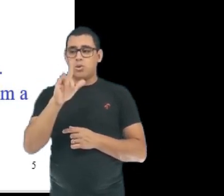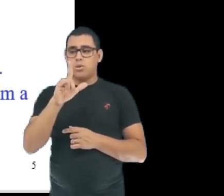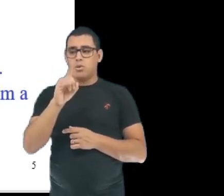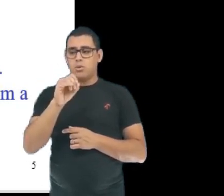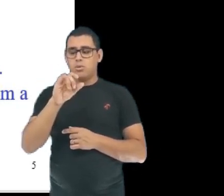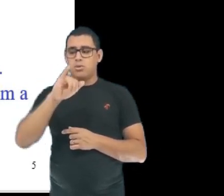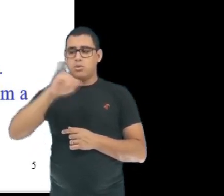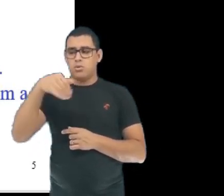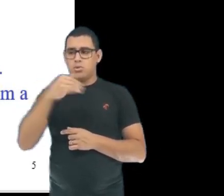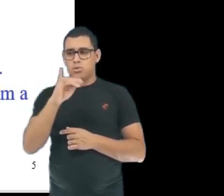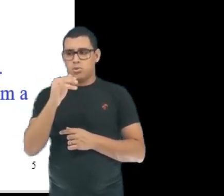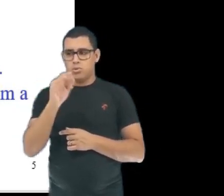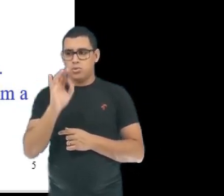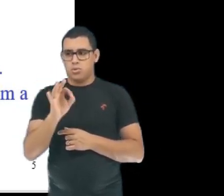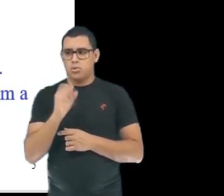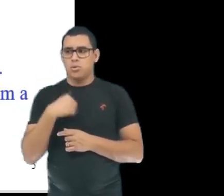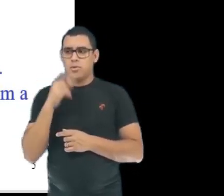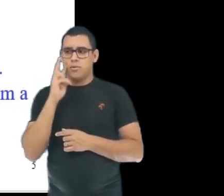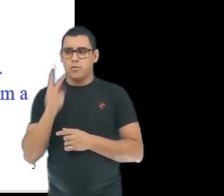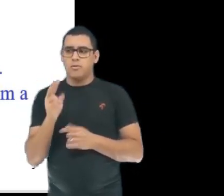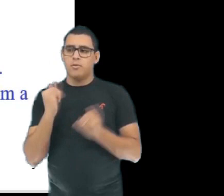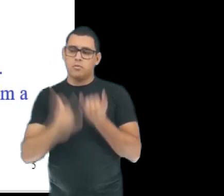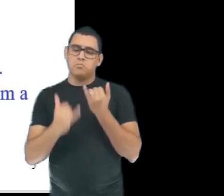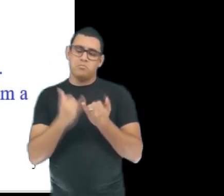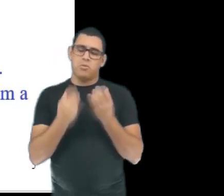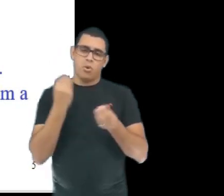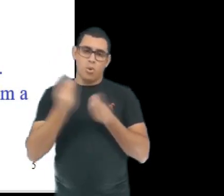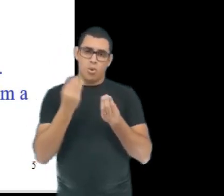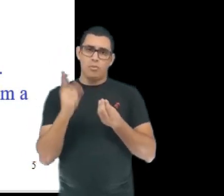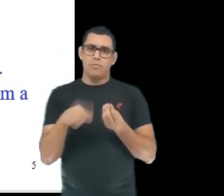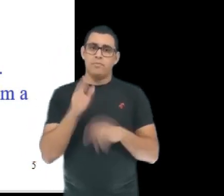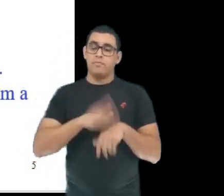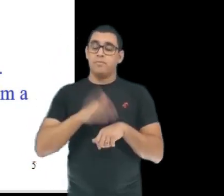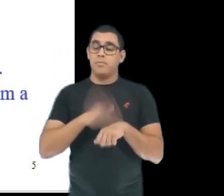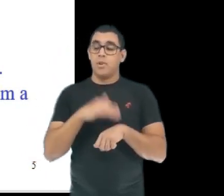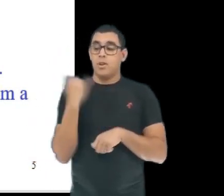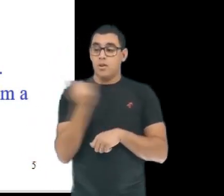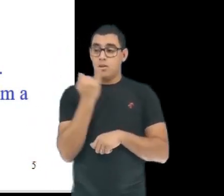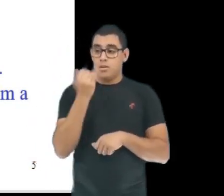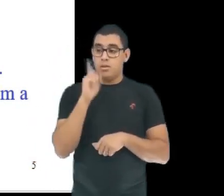uma delas, certo? E aí, o mais importante, eu coloquei aqui, ó,